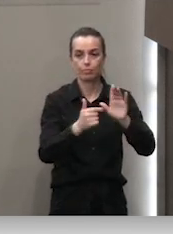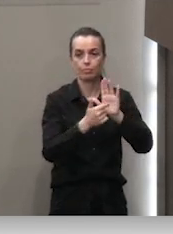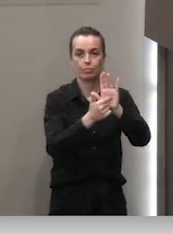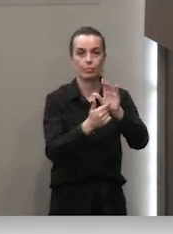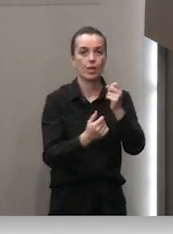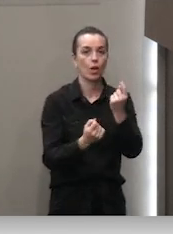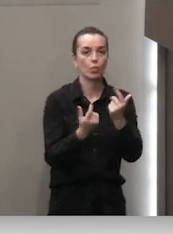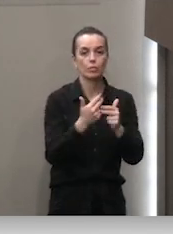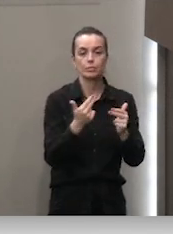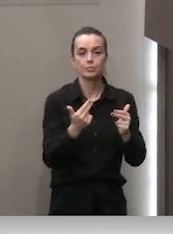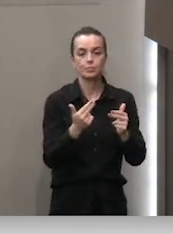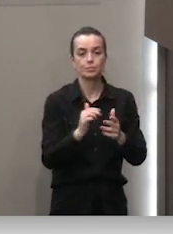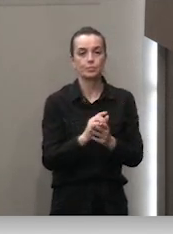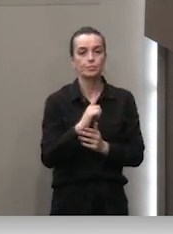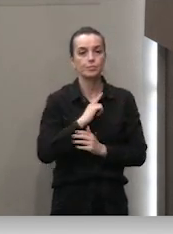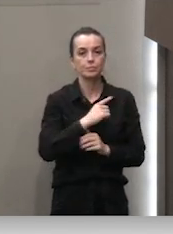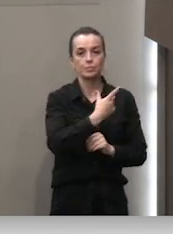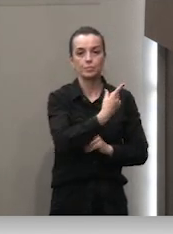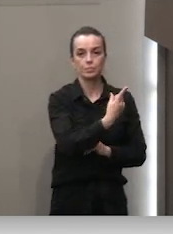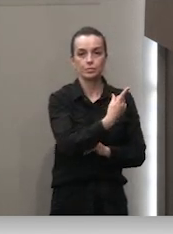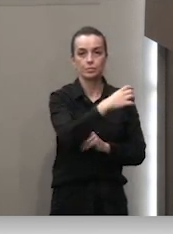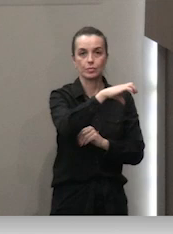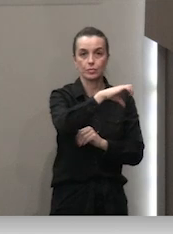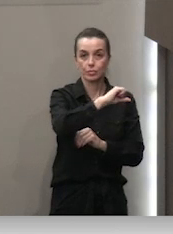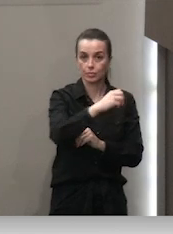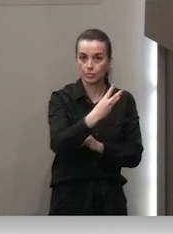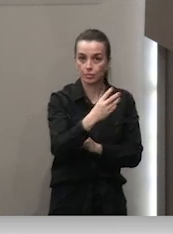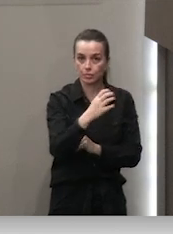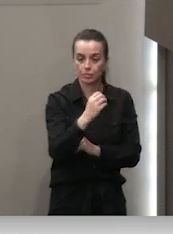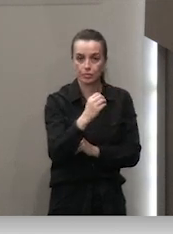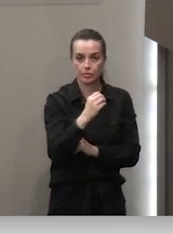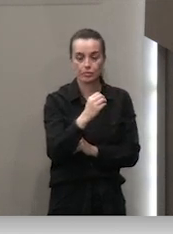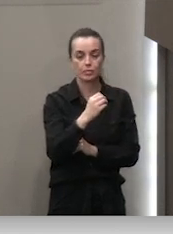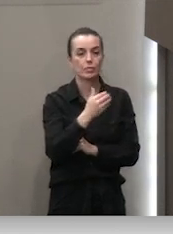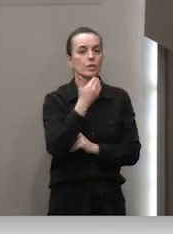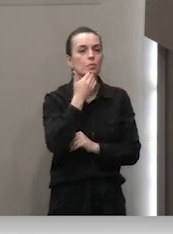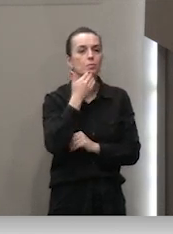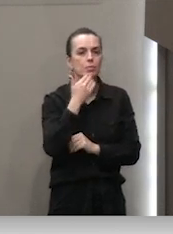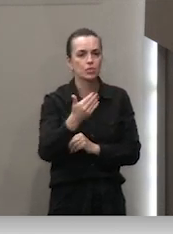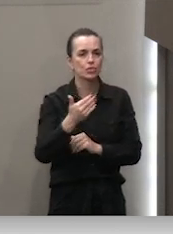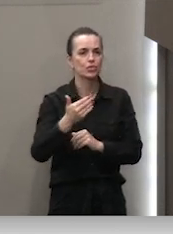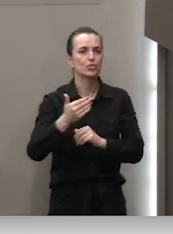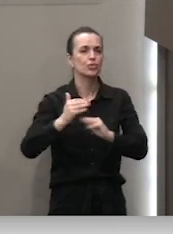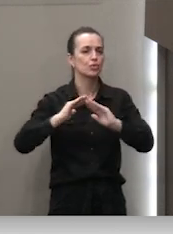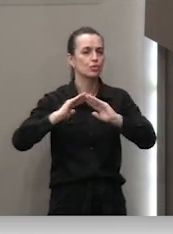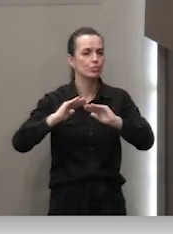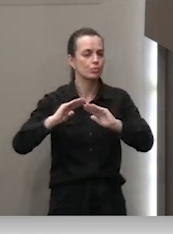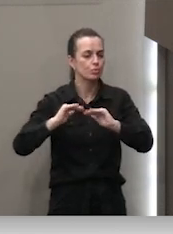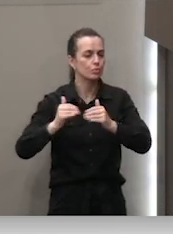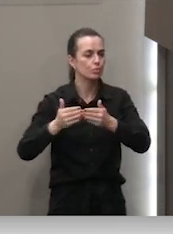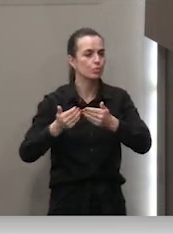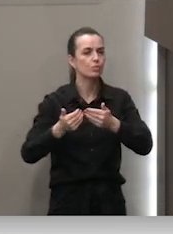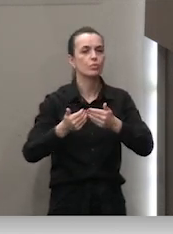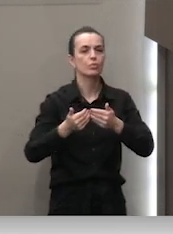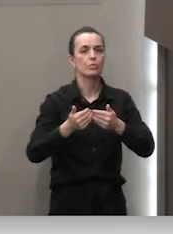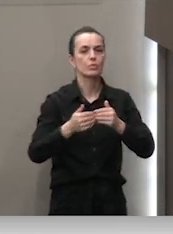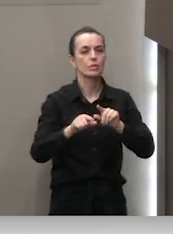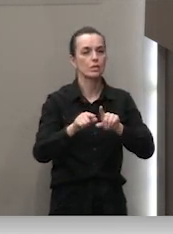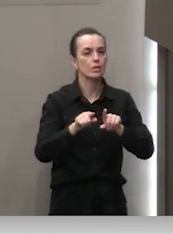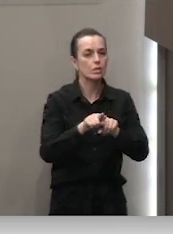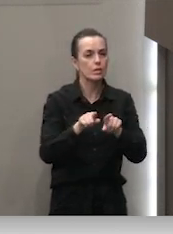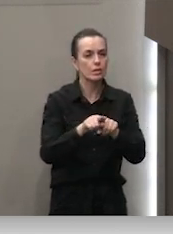as 930 destinações aí, são pedidos de providência, relatórios, indicações, requerimentos,